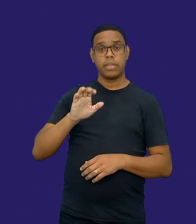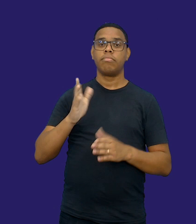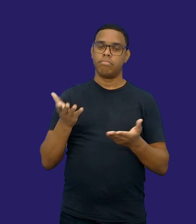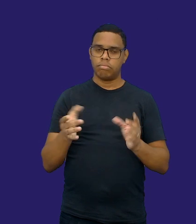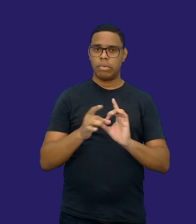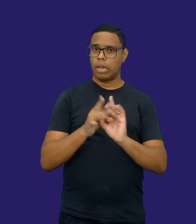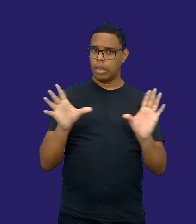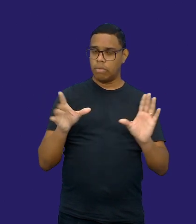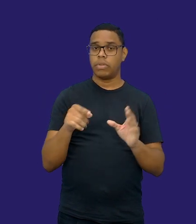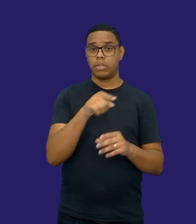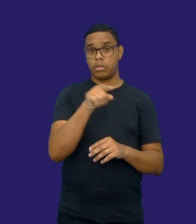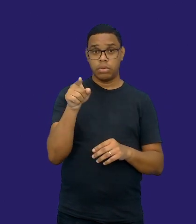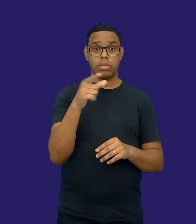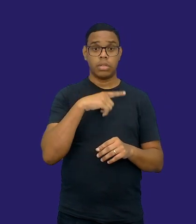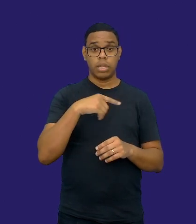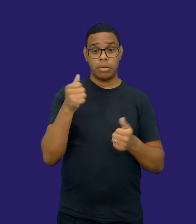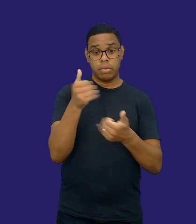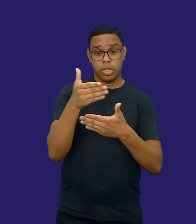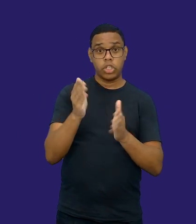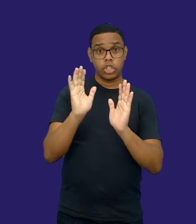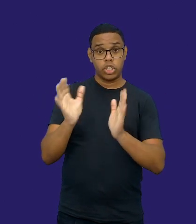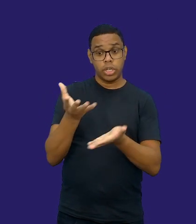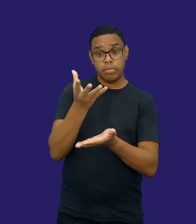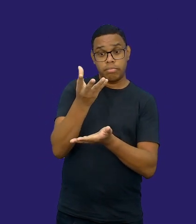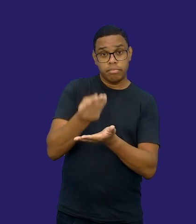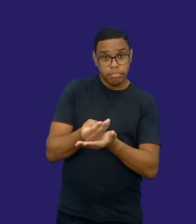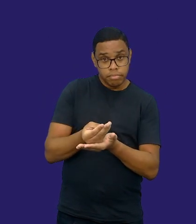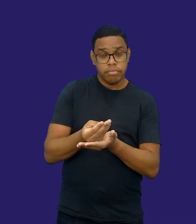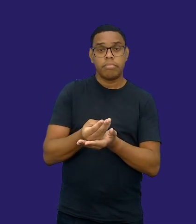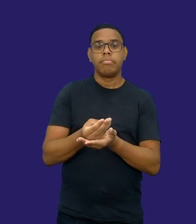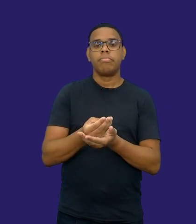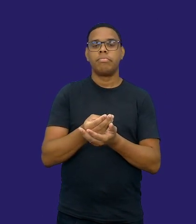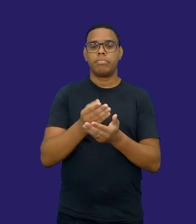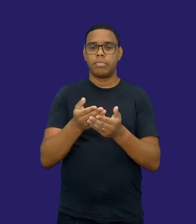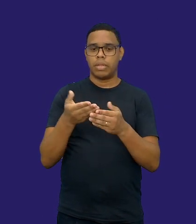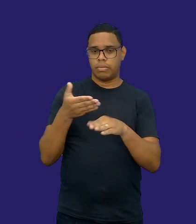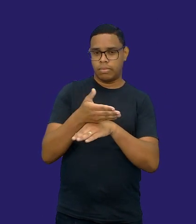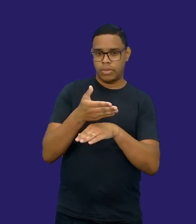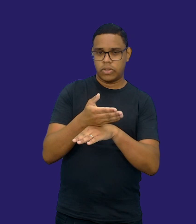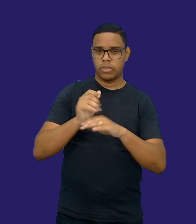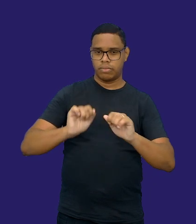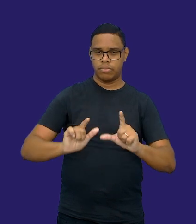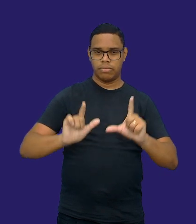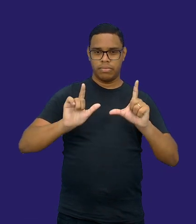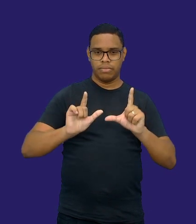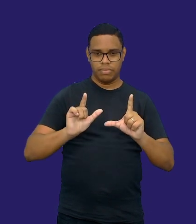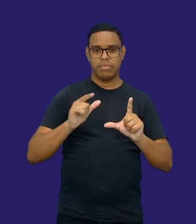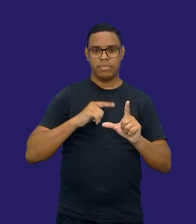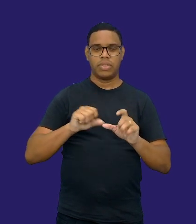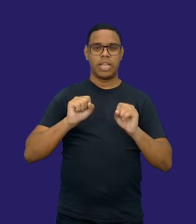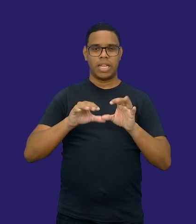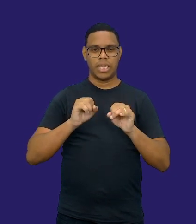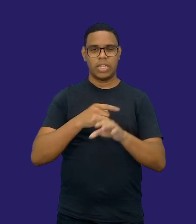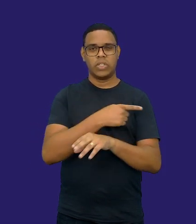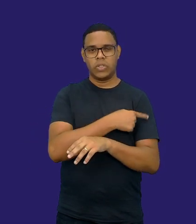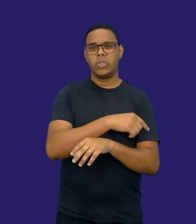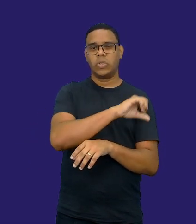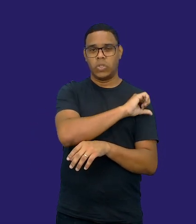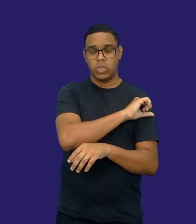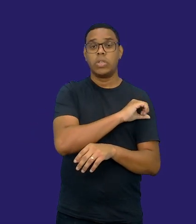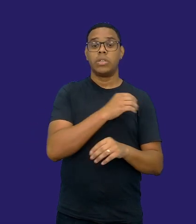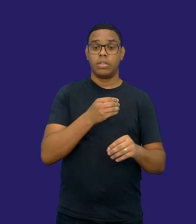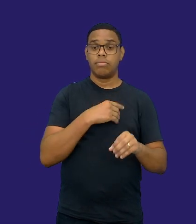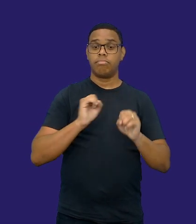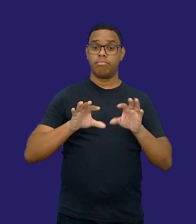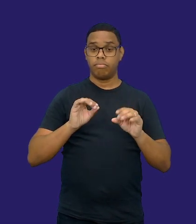quando vocês estiverem com esse PPT em mãos, então, ao acessar, né, essa janelinha aqui do ensino fundamental, ele